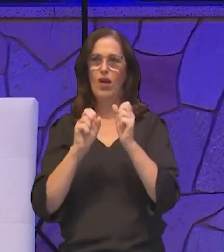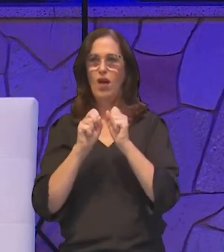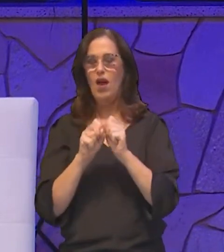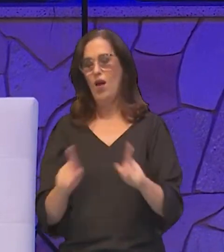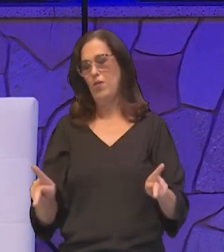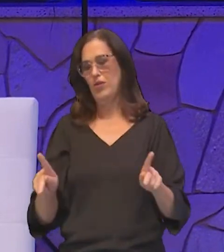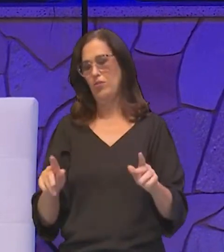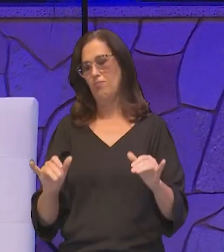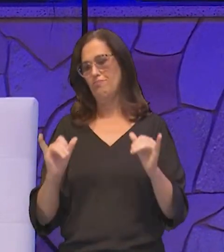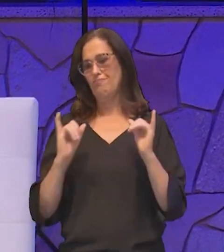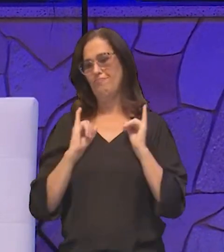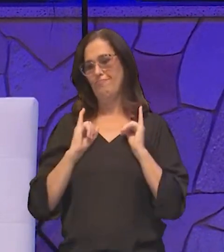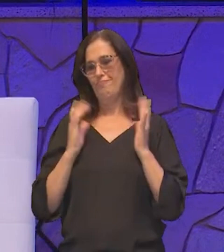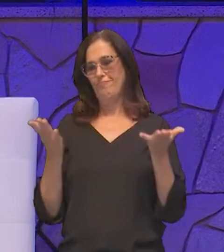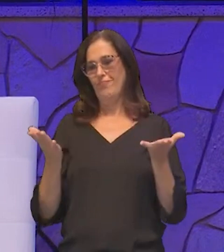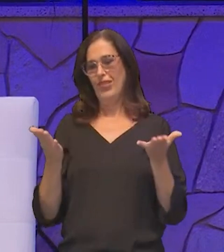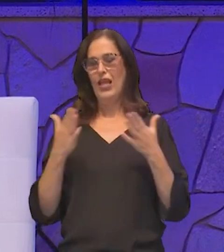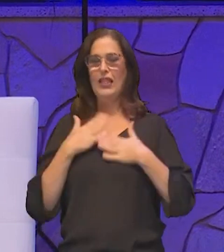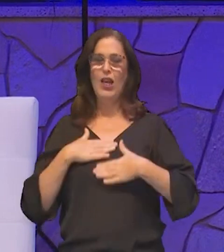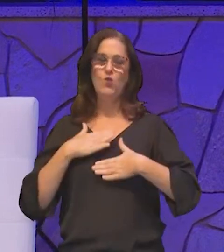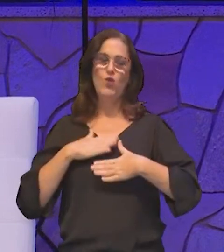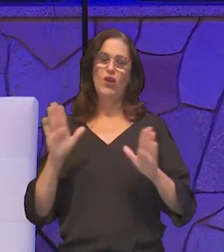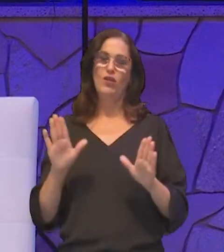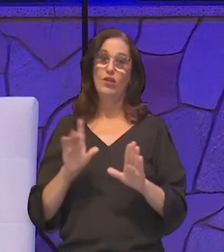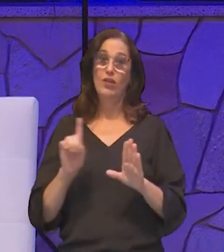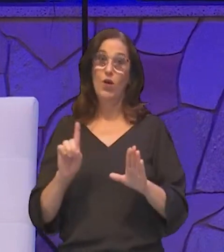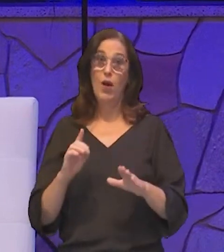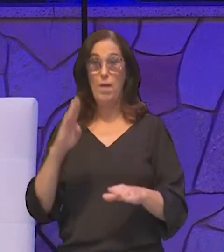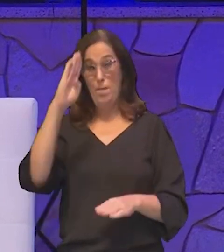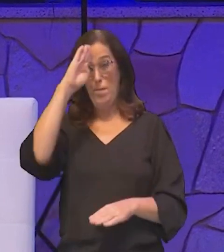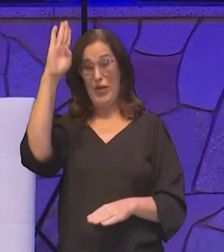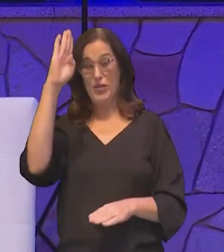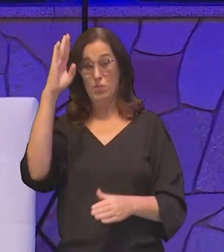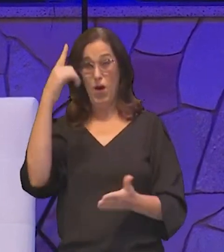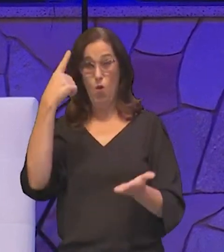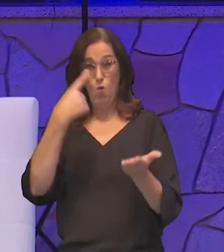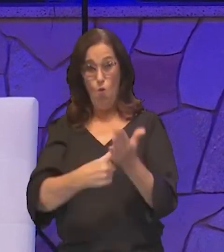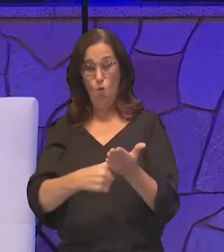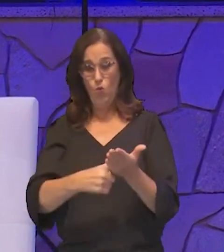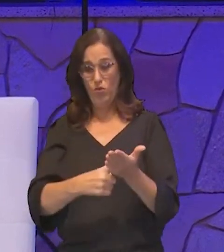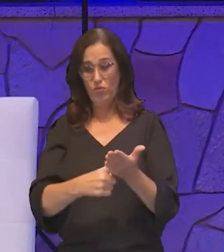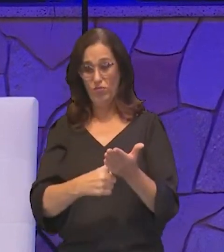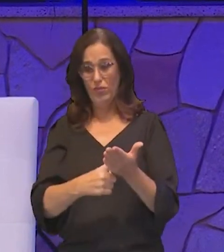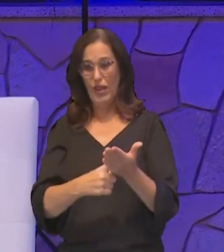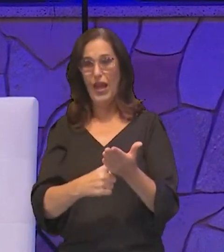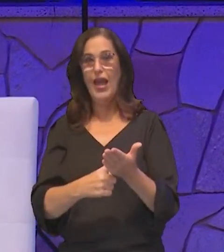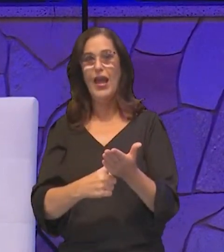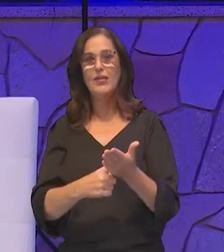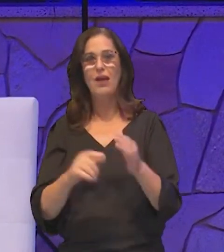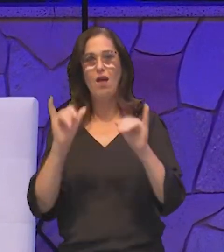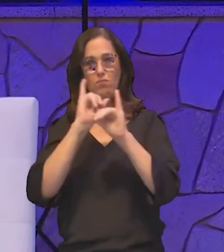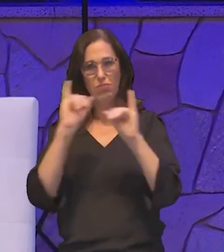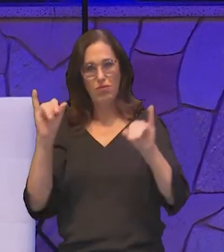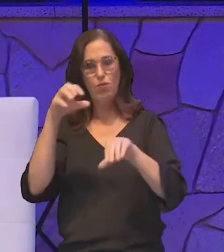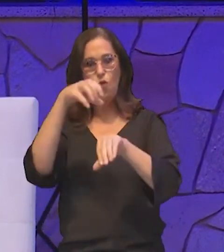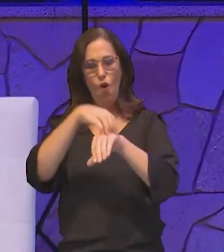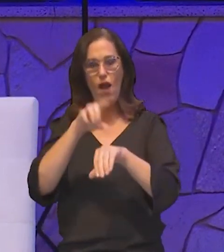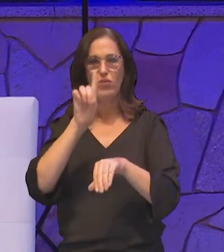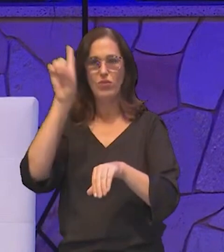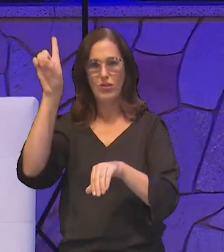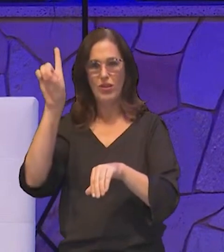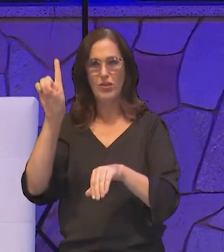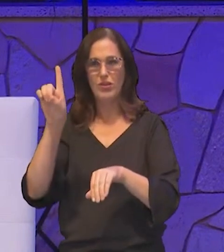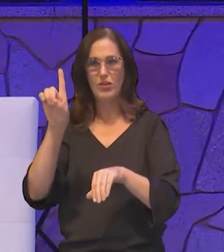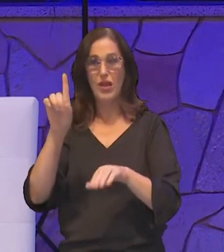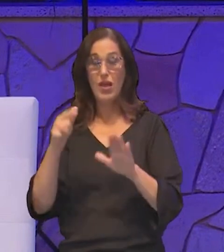de vida, em paz e tranquilidade, mas a nossa principal missão aqui é sermos agentes do reino de Deus. E o reino de Deus se manifesta